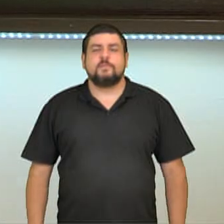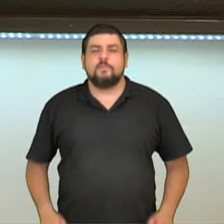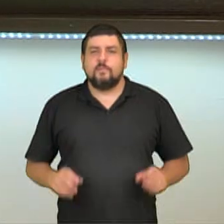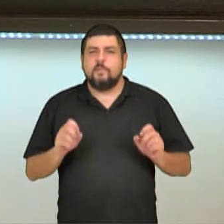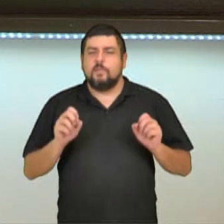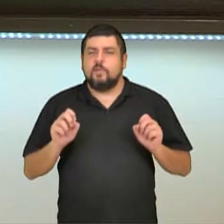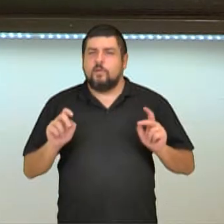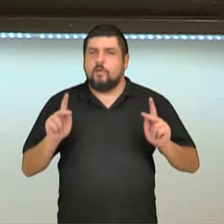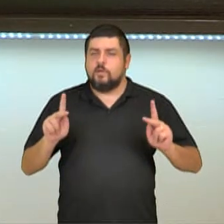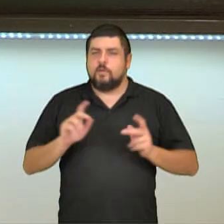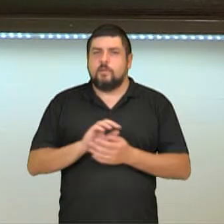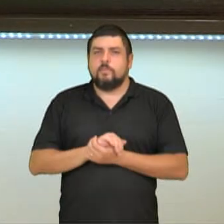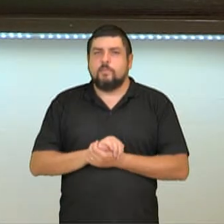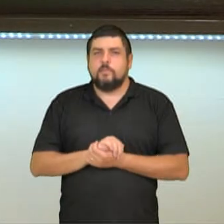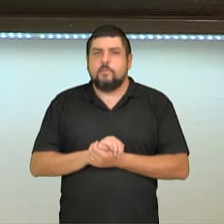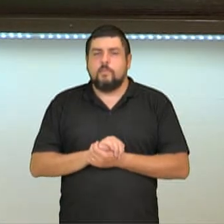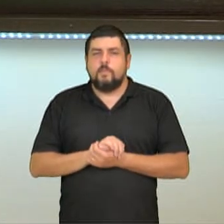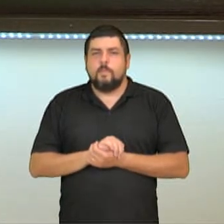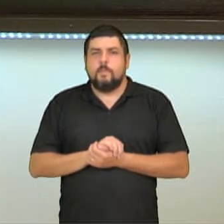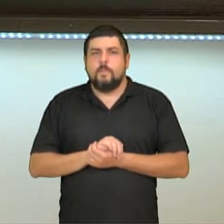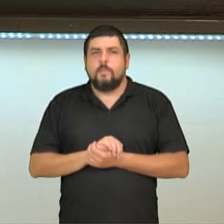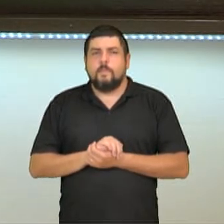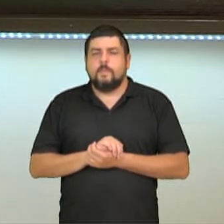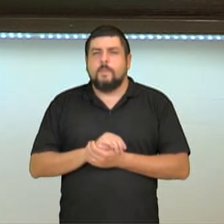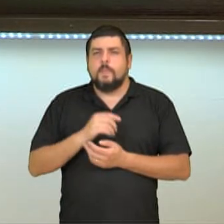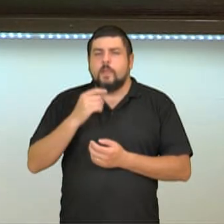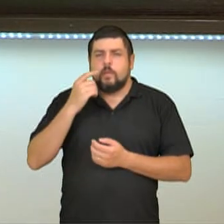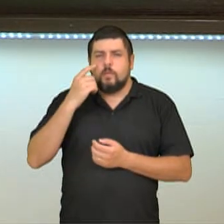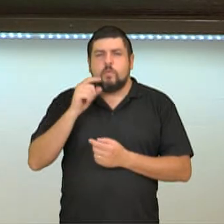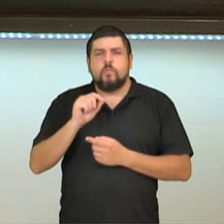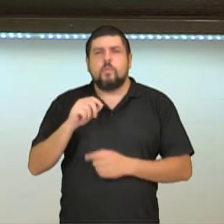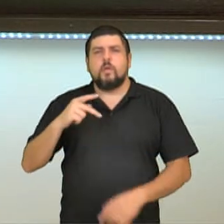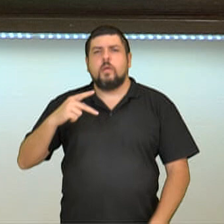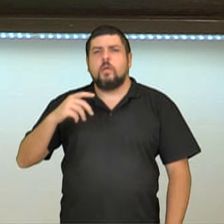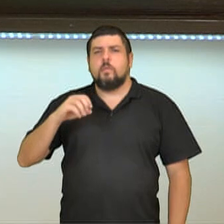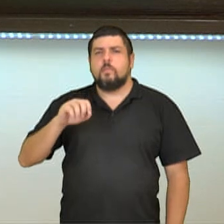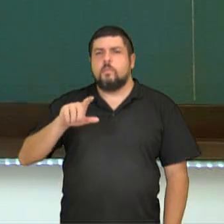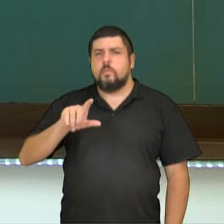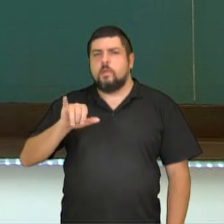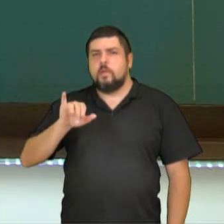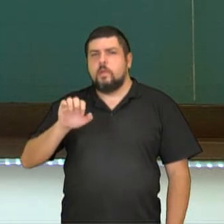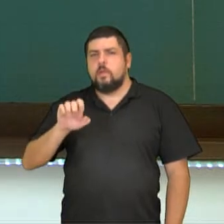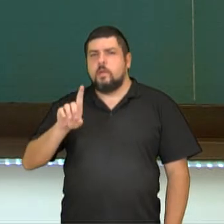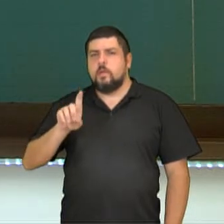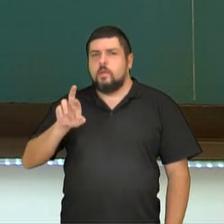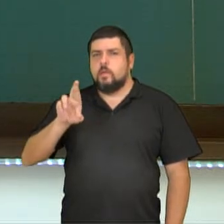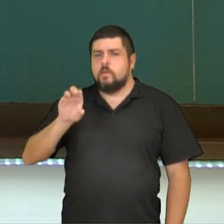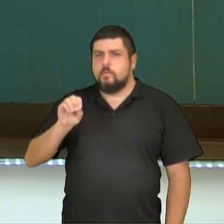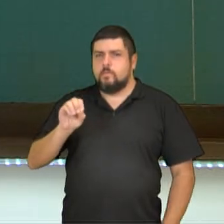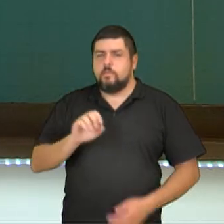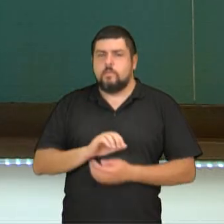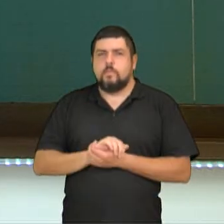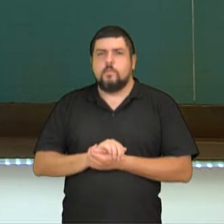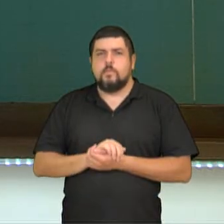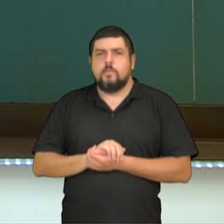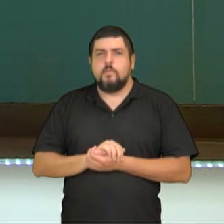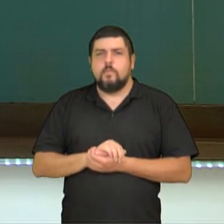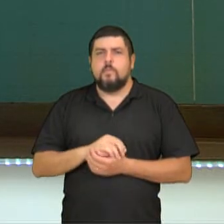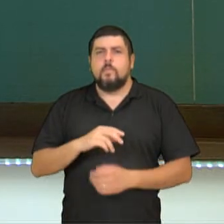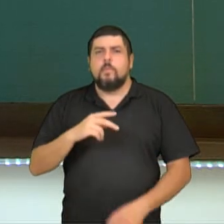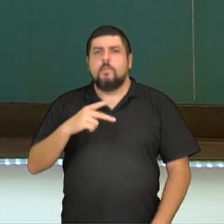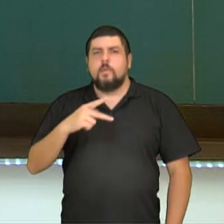Muito bem, definido o corpo redondo, vamos ver o que é poliedro. Poliedro, olha lá, a palavra